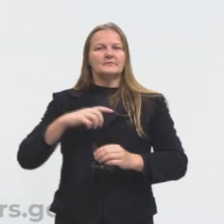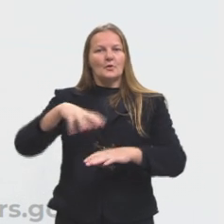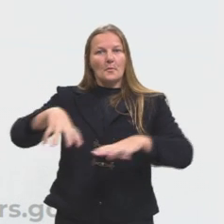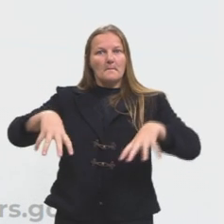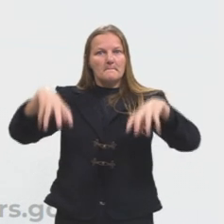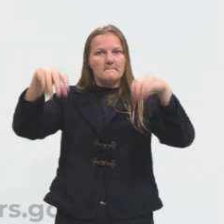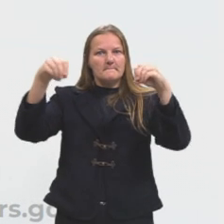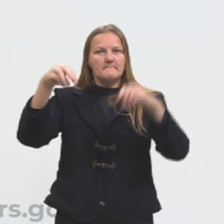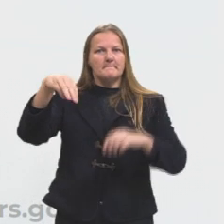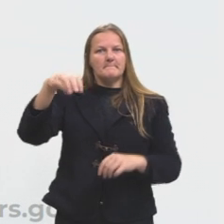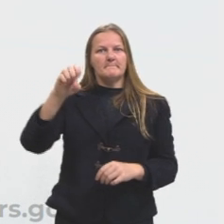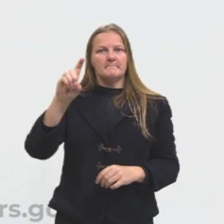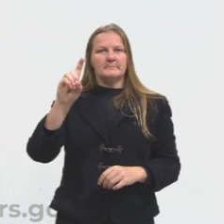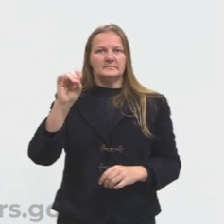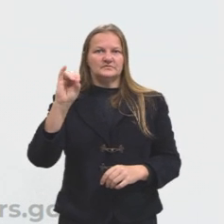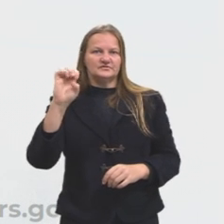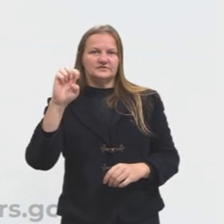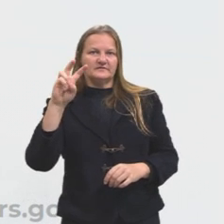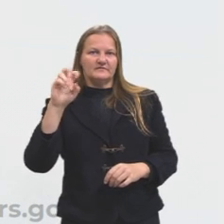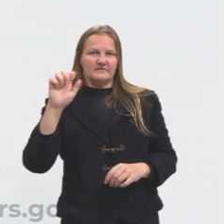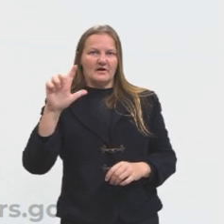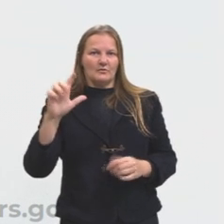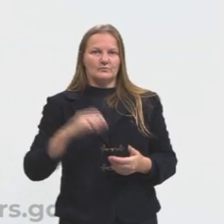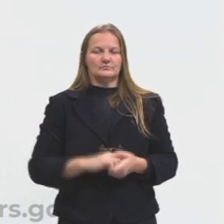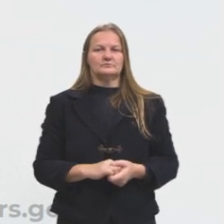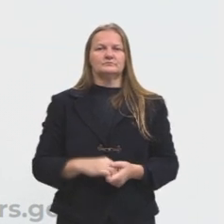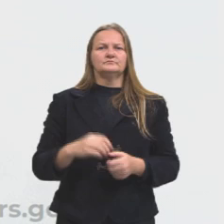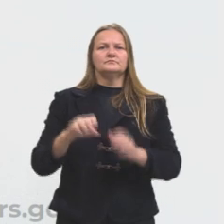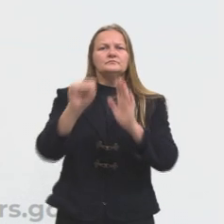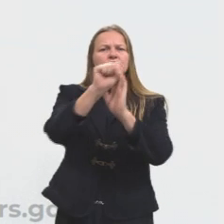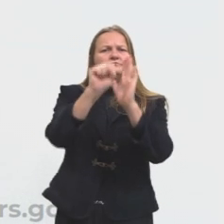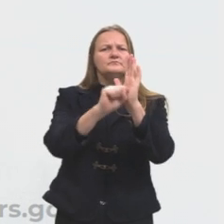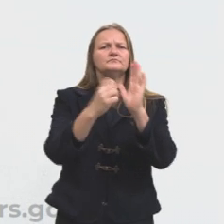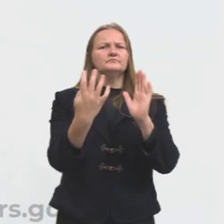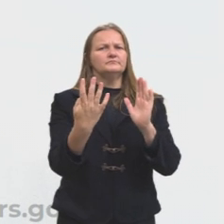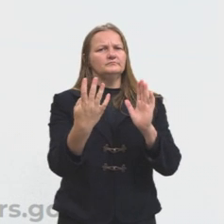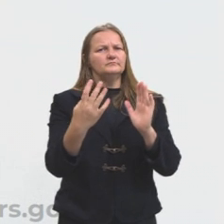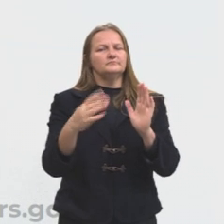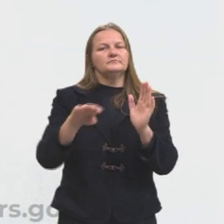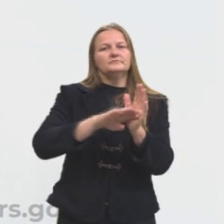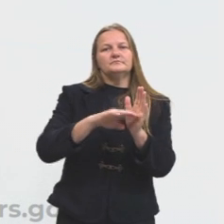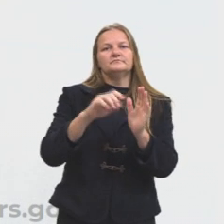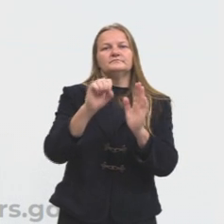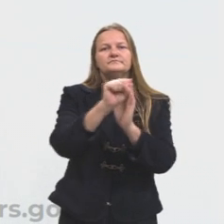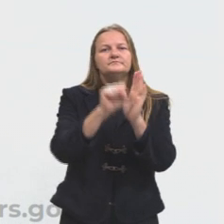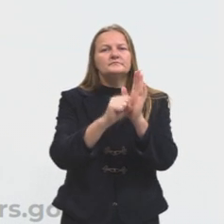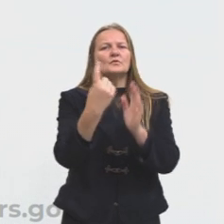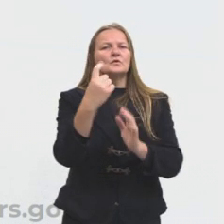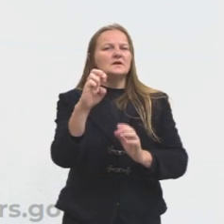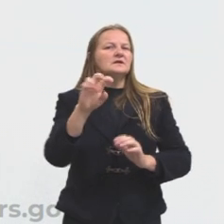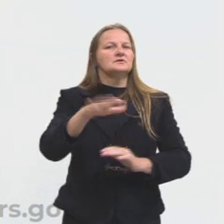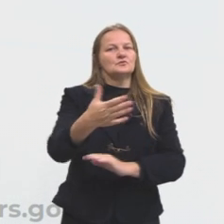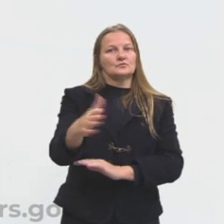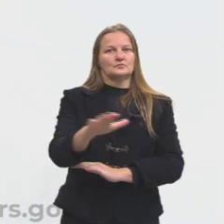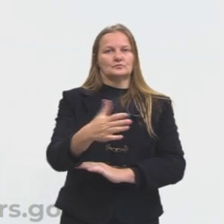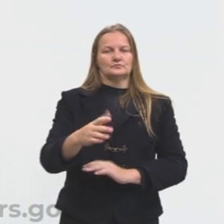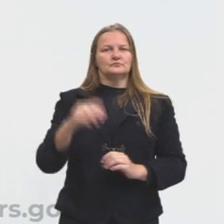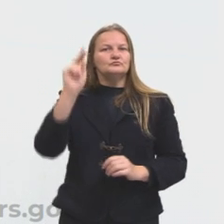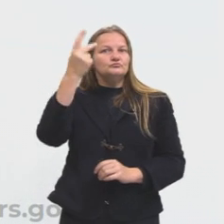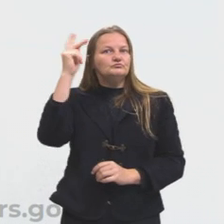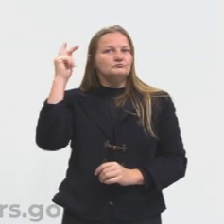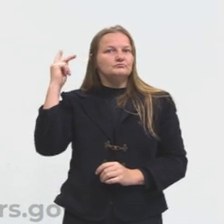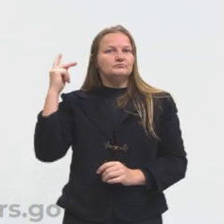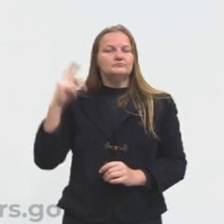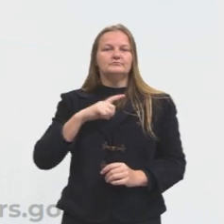medieval espelho medieval vai do século quatro até o século 15 né Você sabe que a